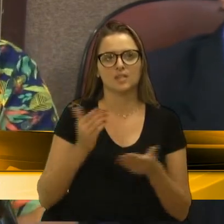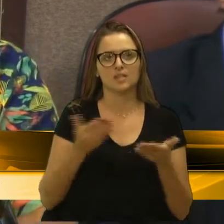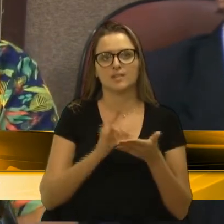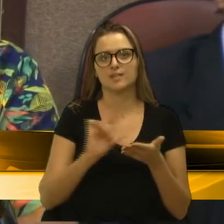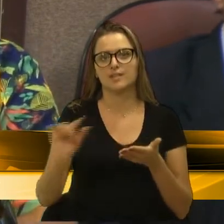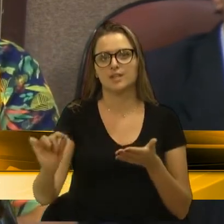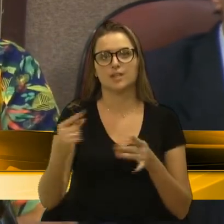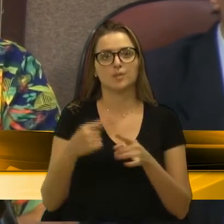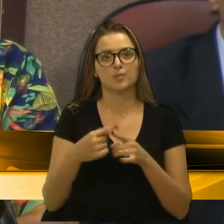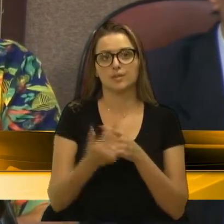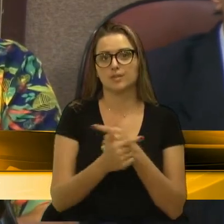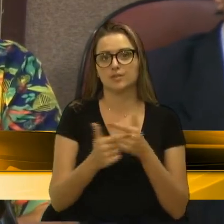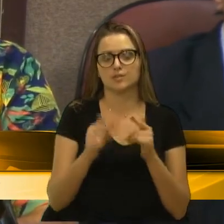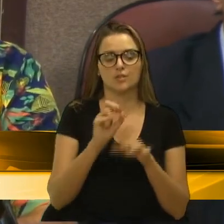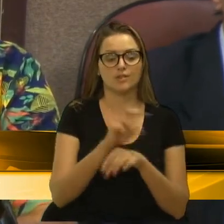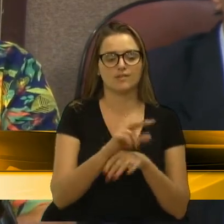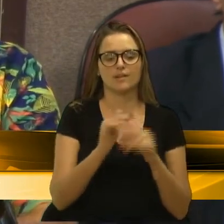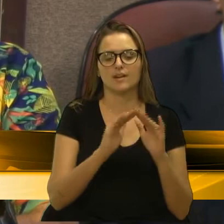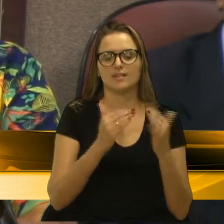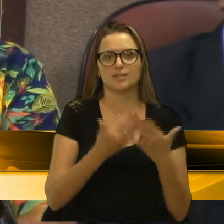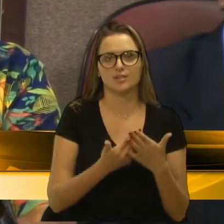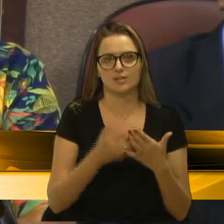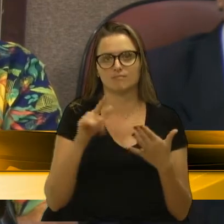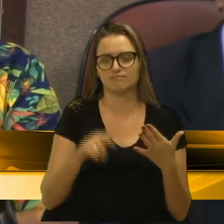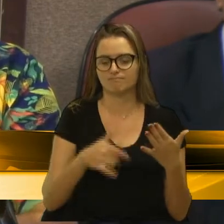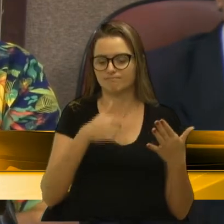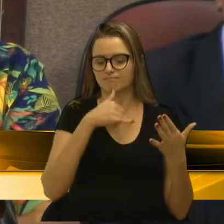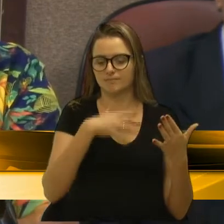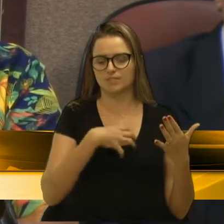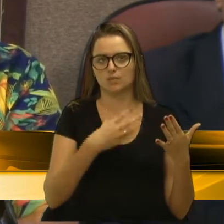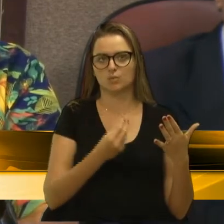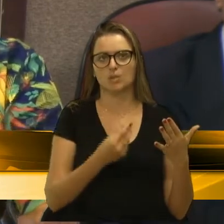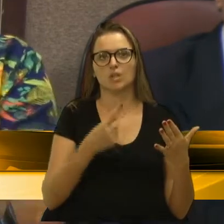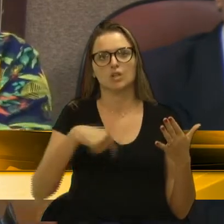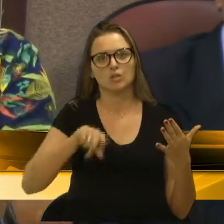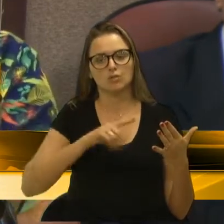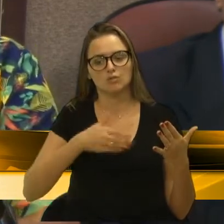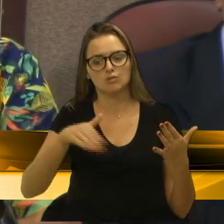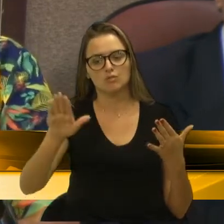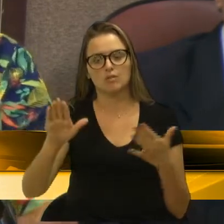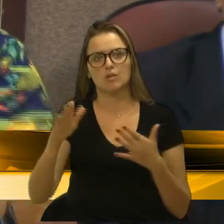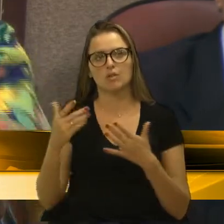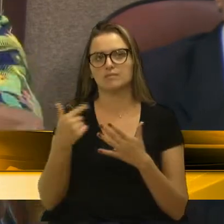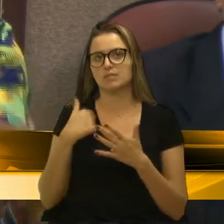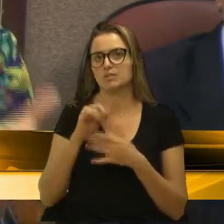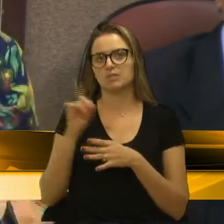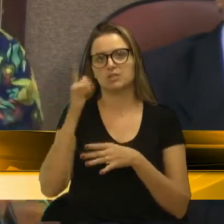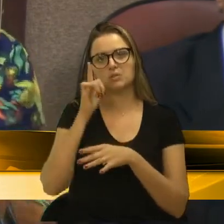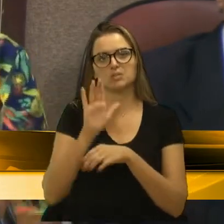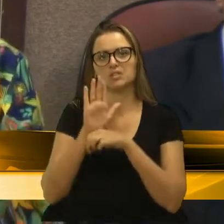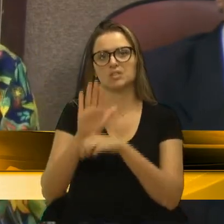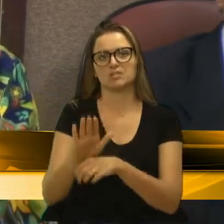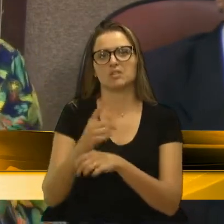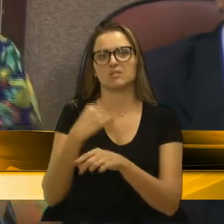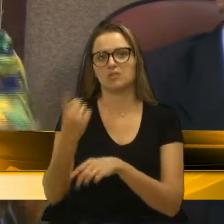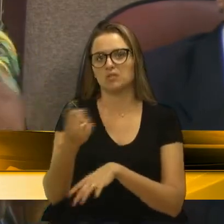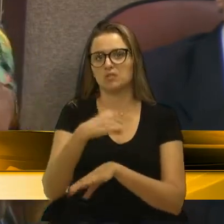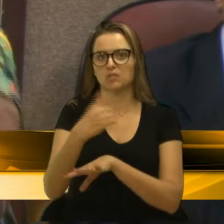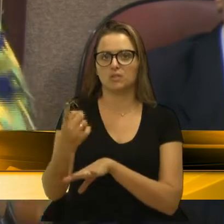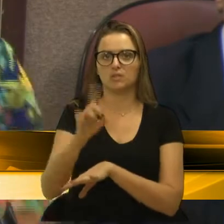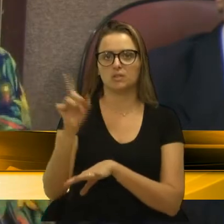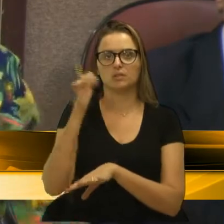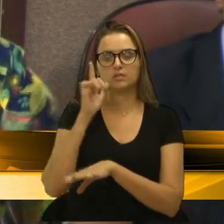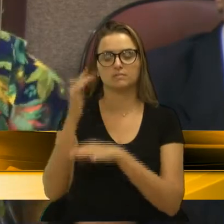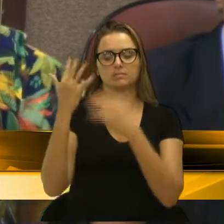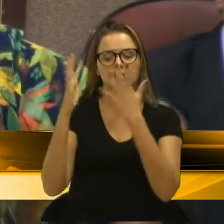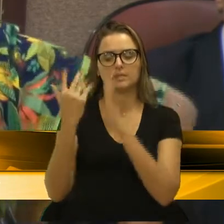para estudar. Isso é ruim, lamentável ver, foram embora triste e eu não consegui ajudar porque fomos aqui, fomos lá e a gente não conseguiu. Então,